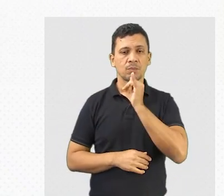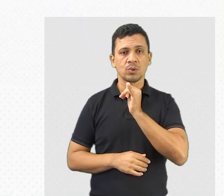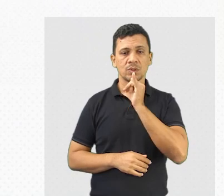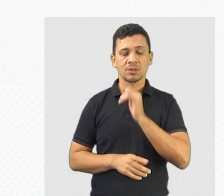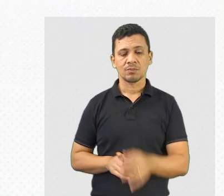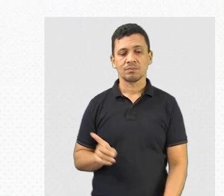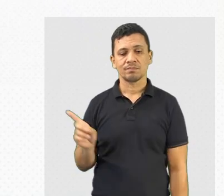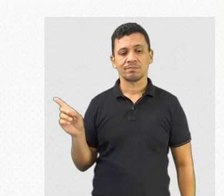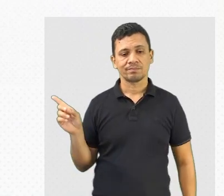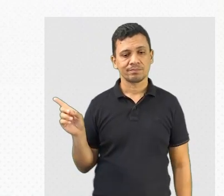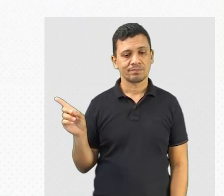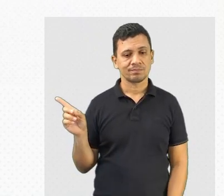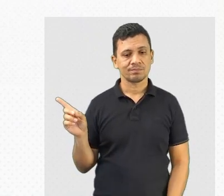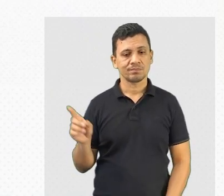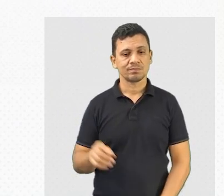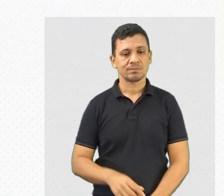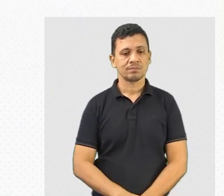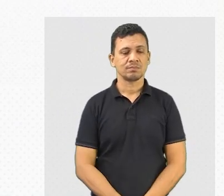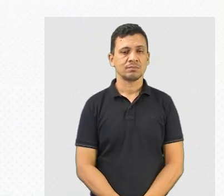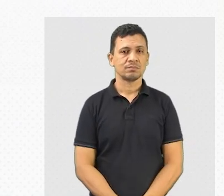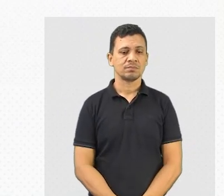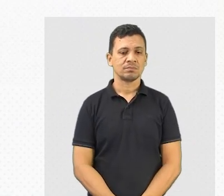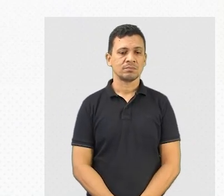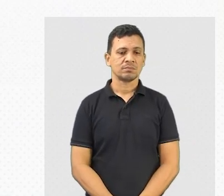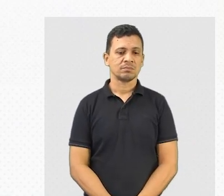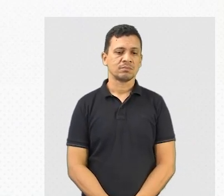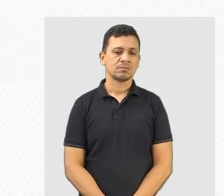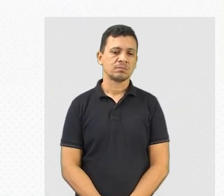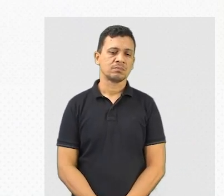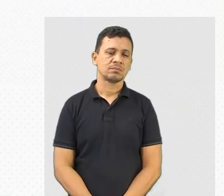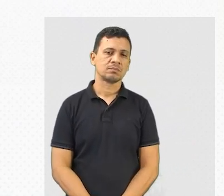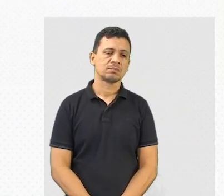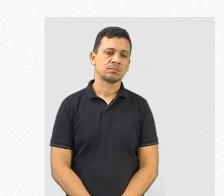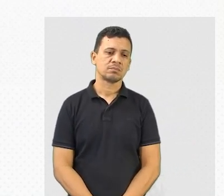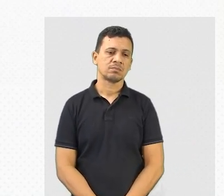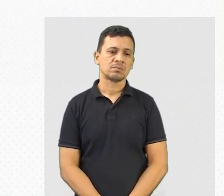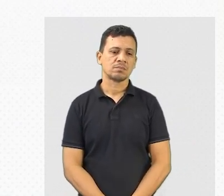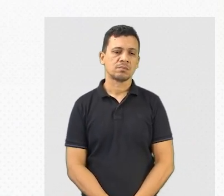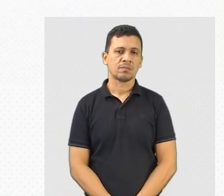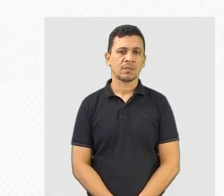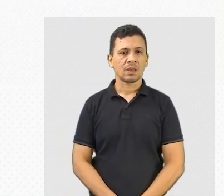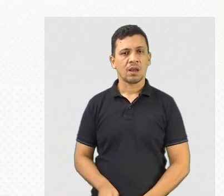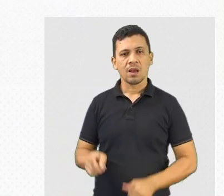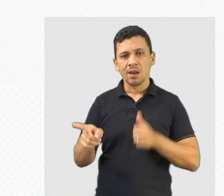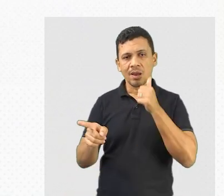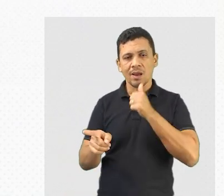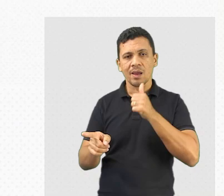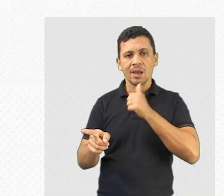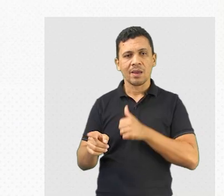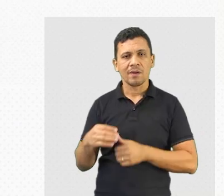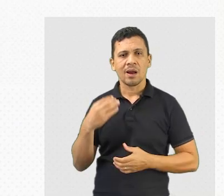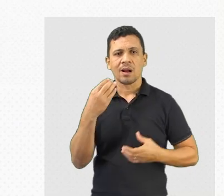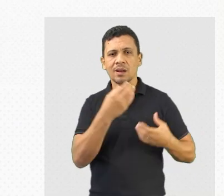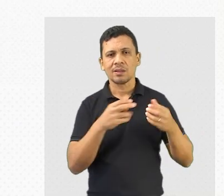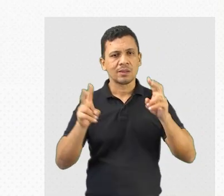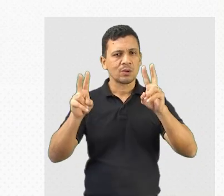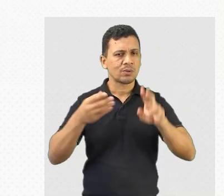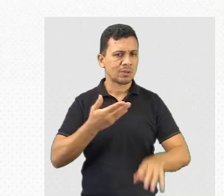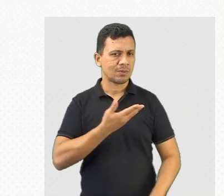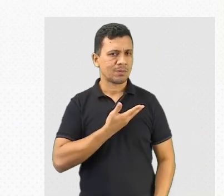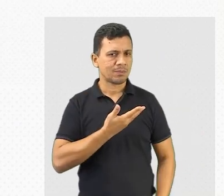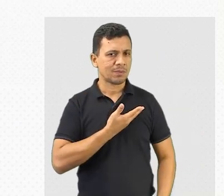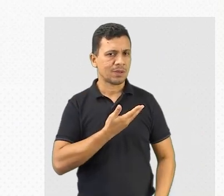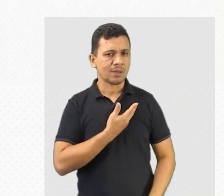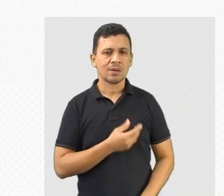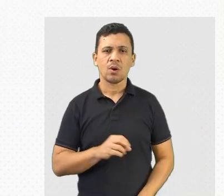the song talks about love. She sings about friendship. Ela canta sobre amizade, a canção é